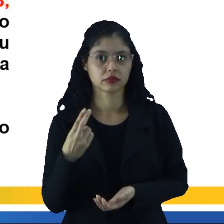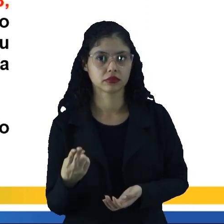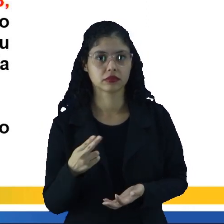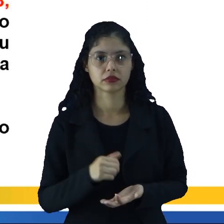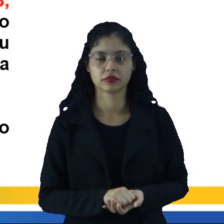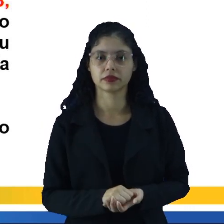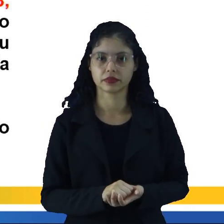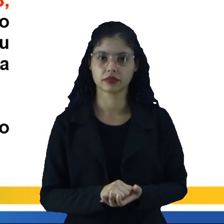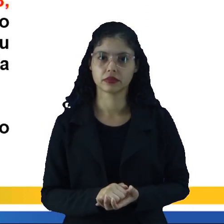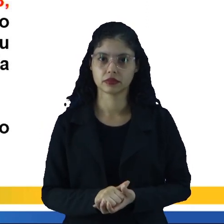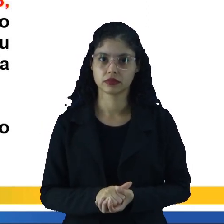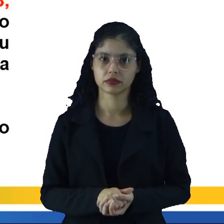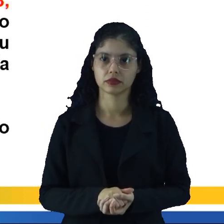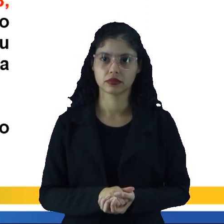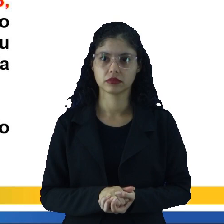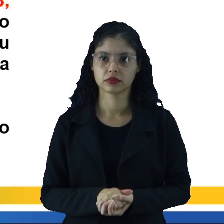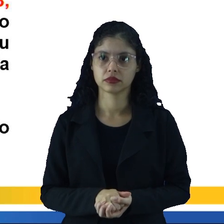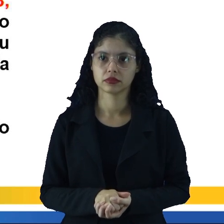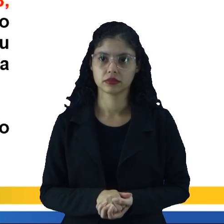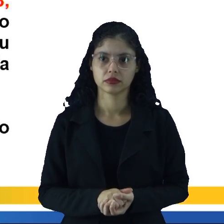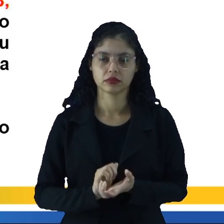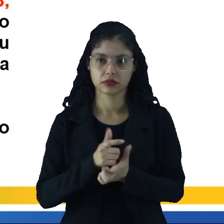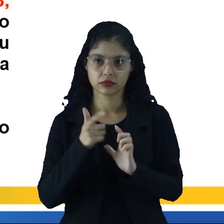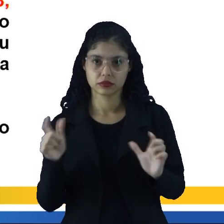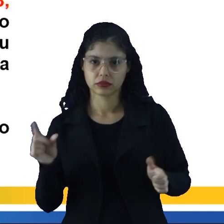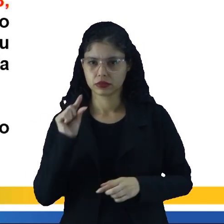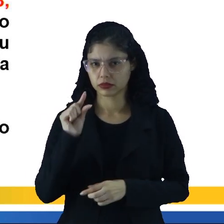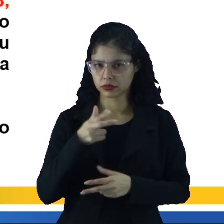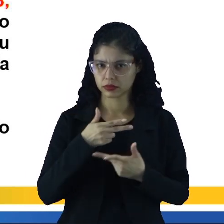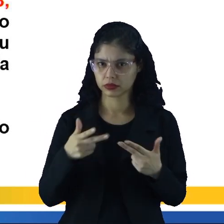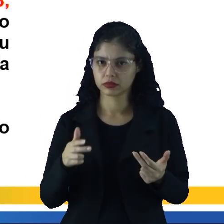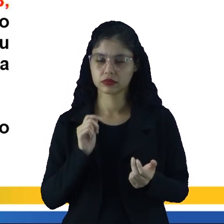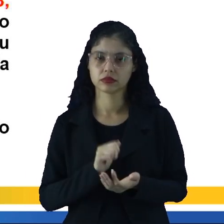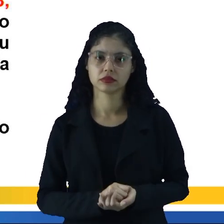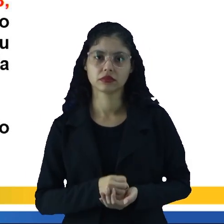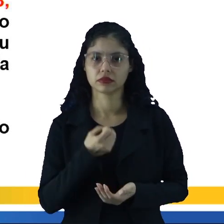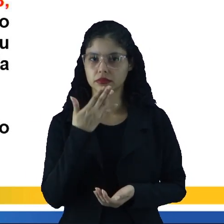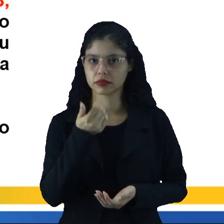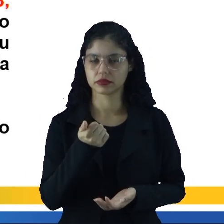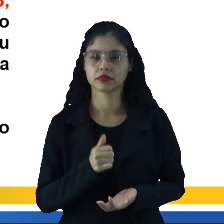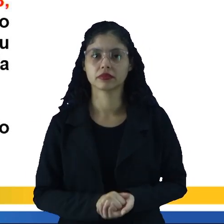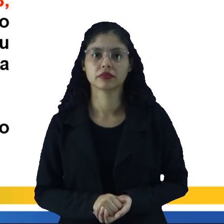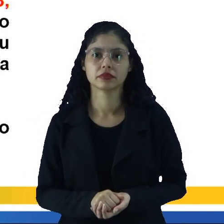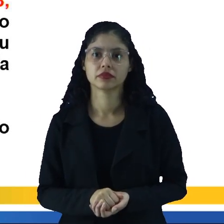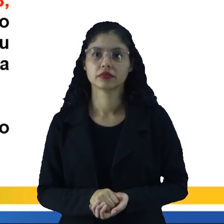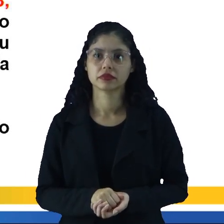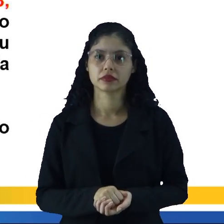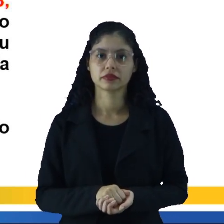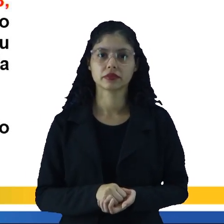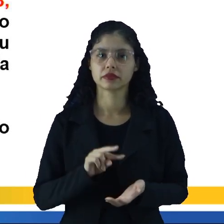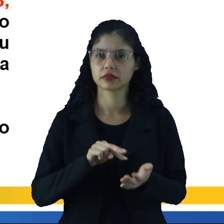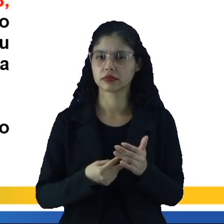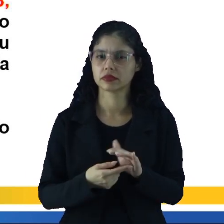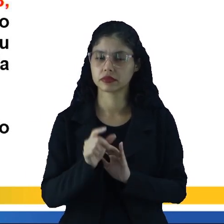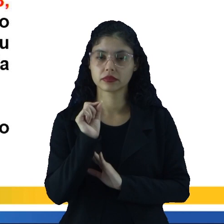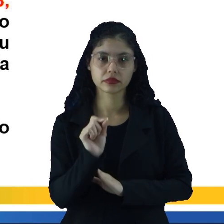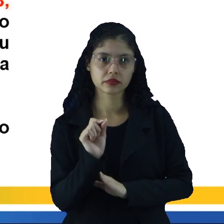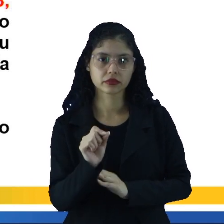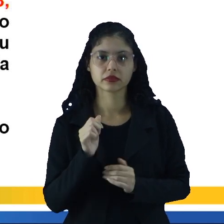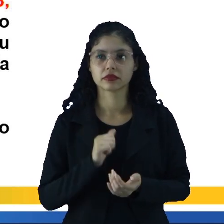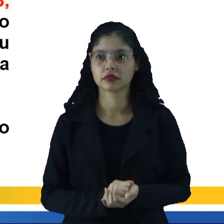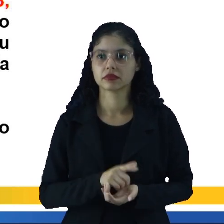seja, ele aumentou pouca coisa. Tudo bem? Isso significa que